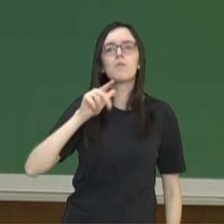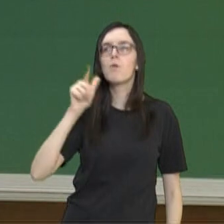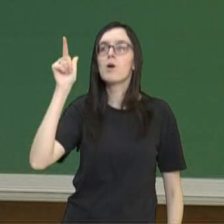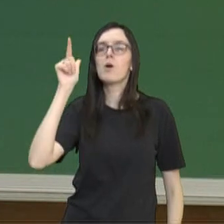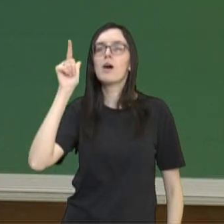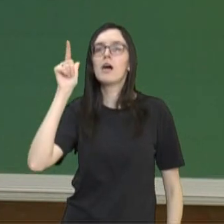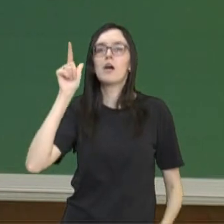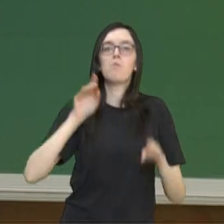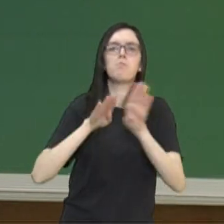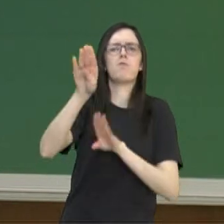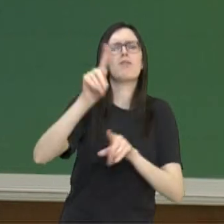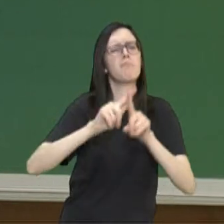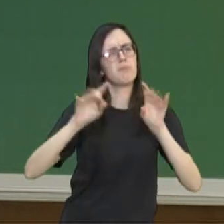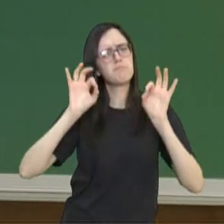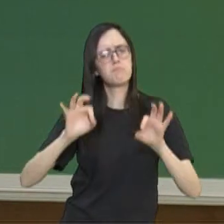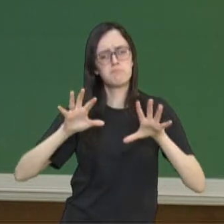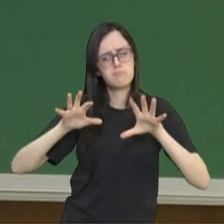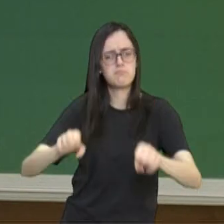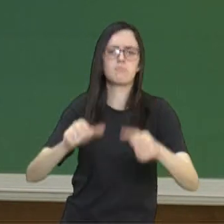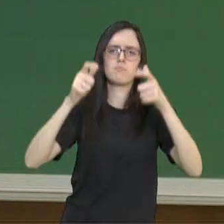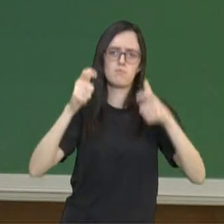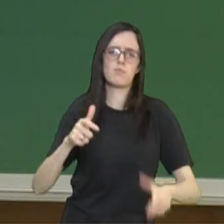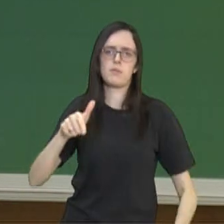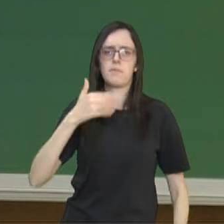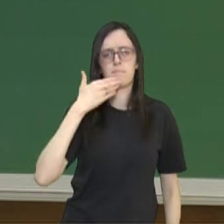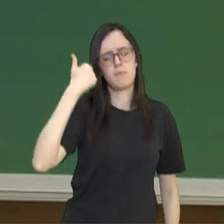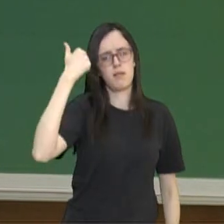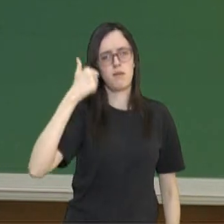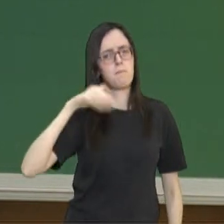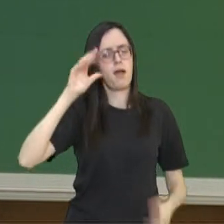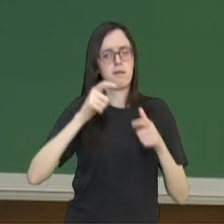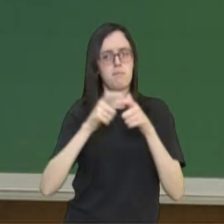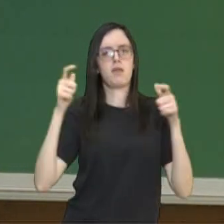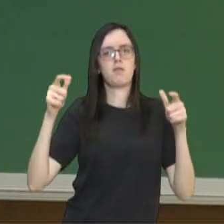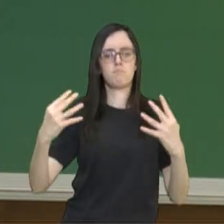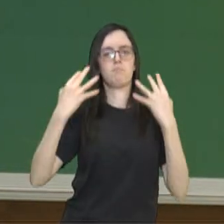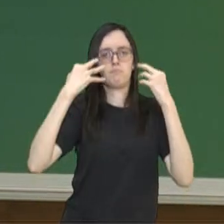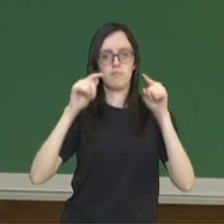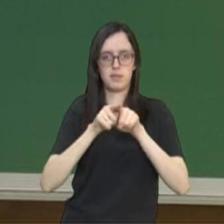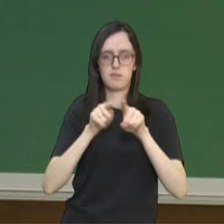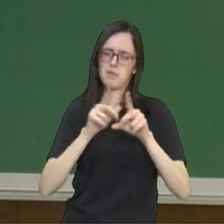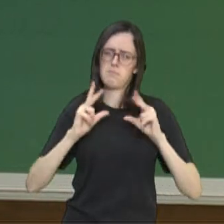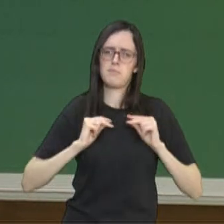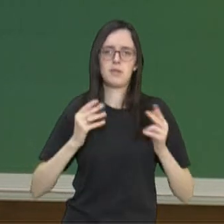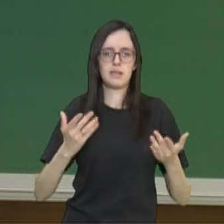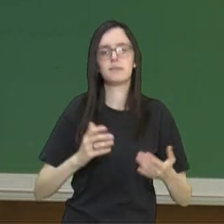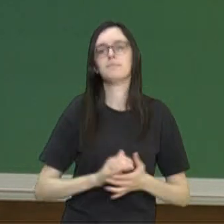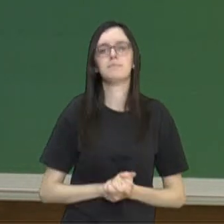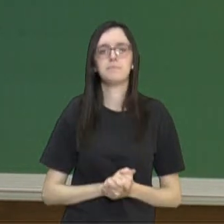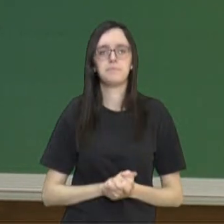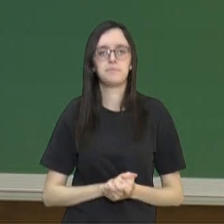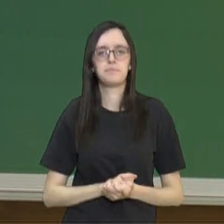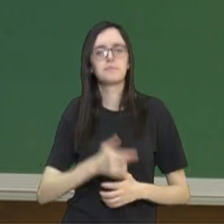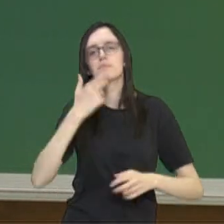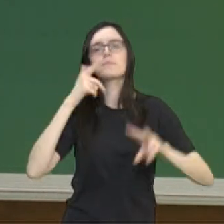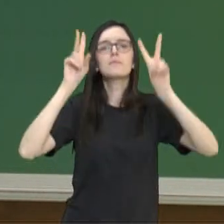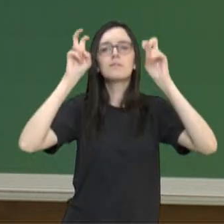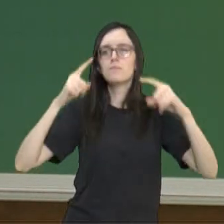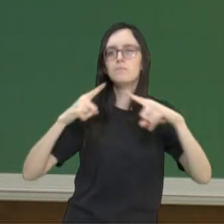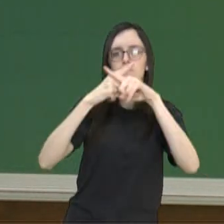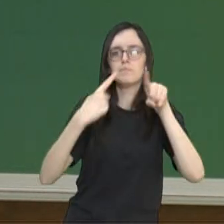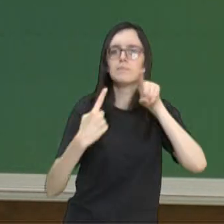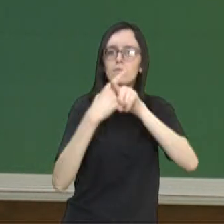tantos patrocinadores, então é mais sofrido, não é tão divulgado, né? Muitas vezes a gente só sabe que elas